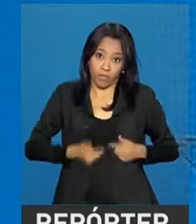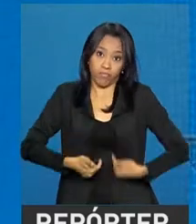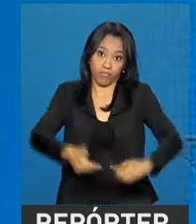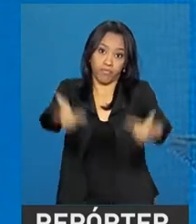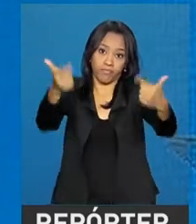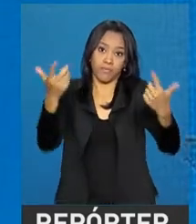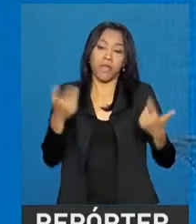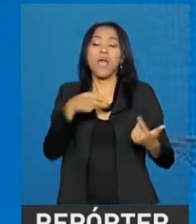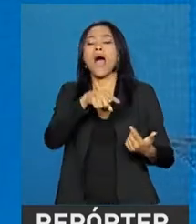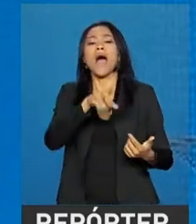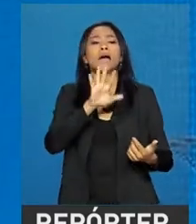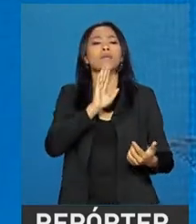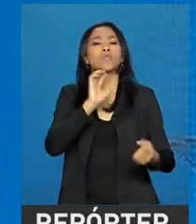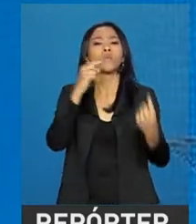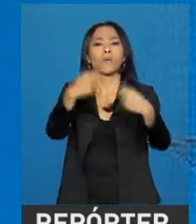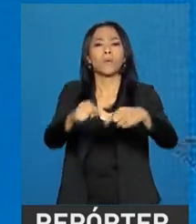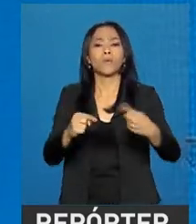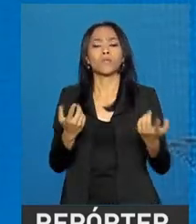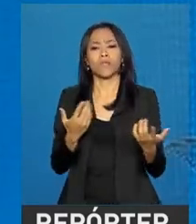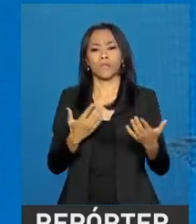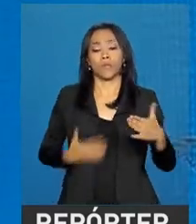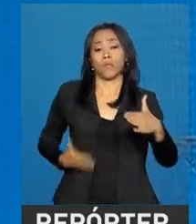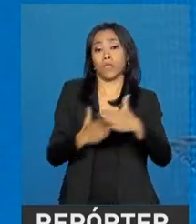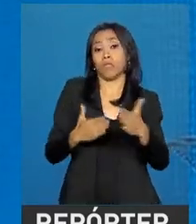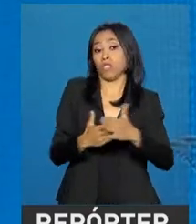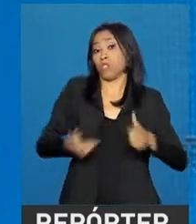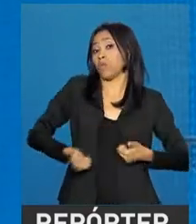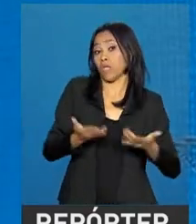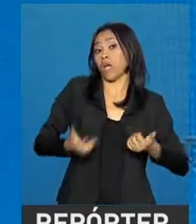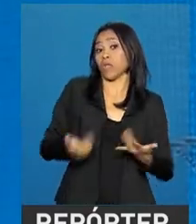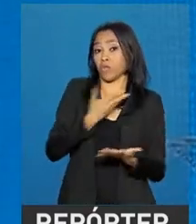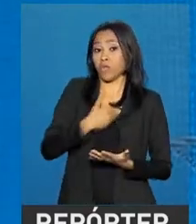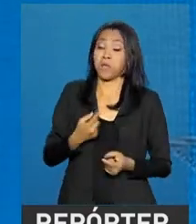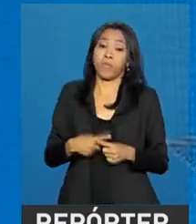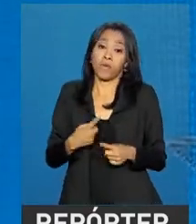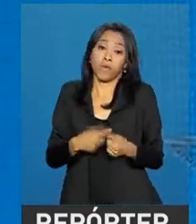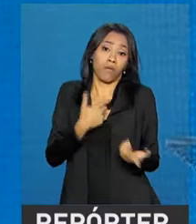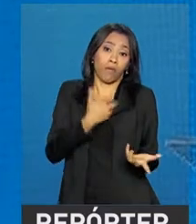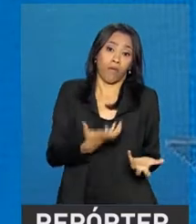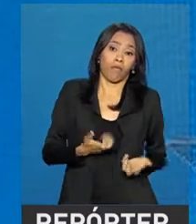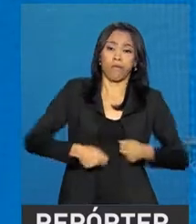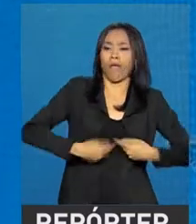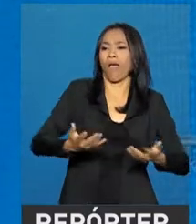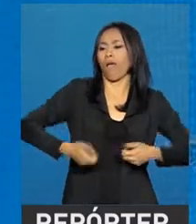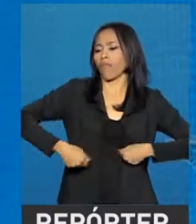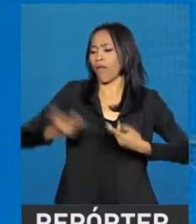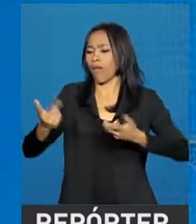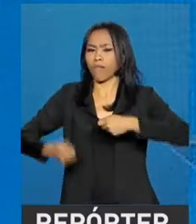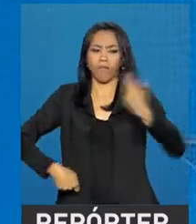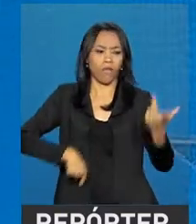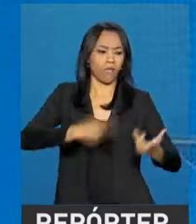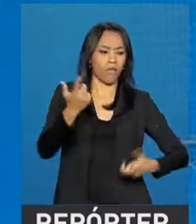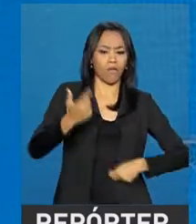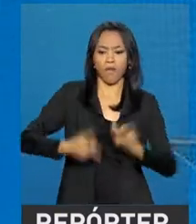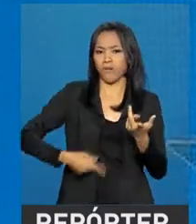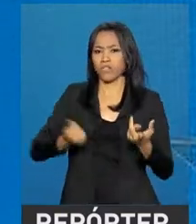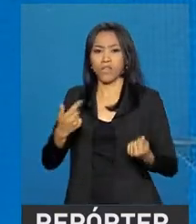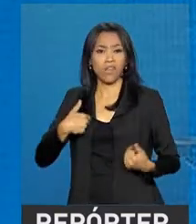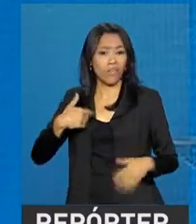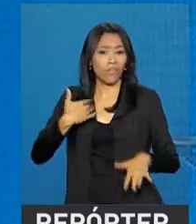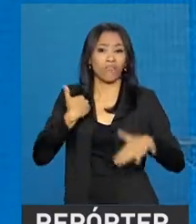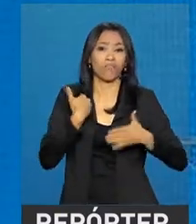contra o teto dos gastos públicos porque eu quero gastar à vontade eu não me importo o que acontece quanto à